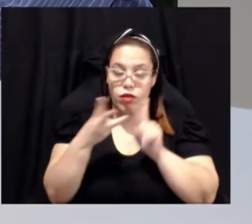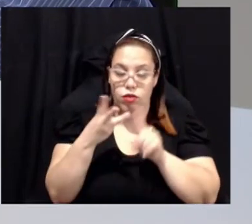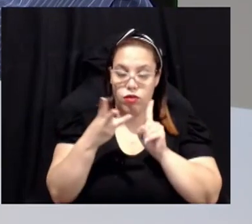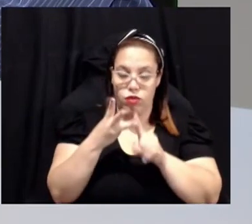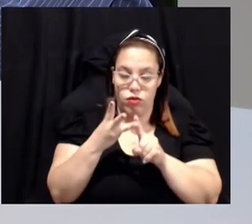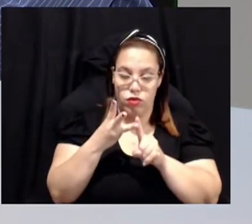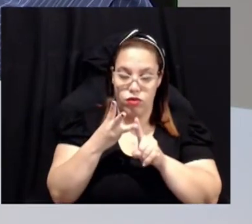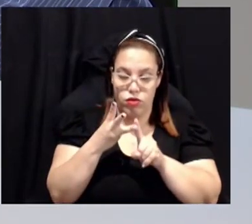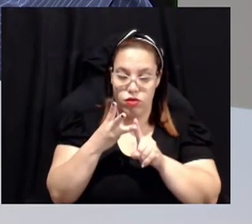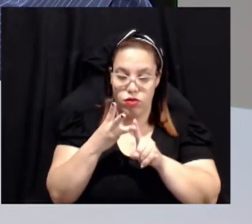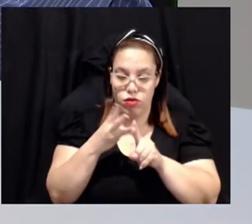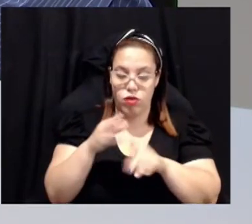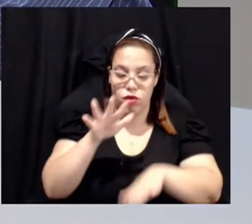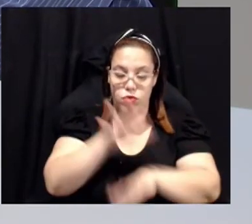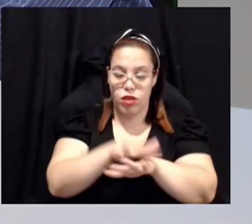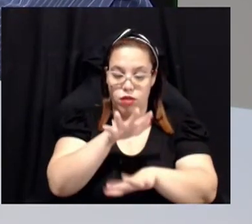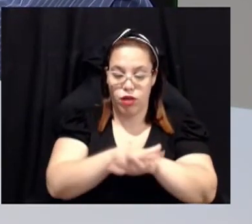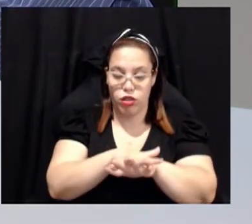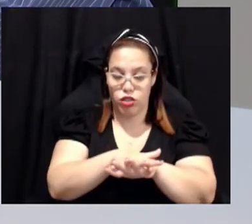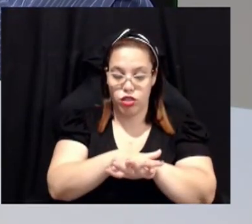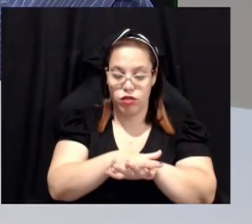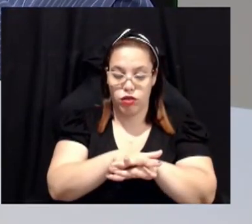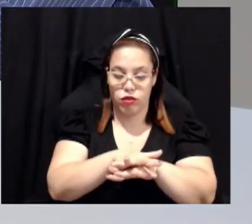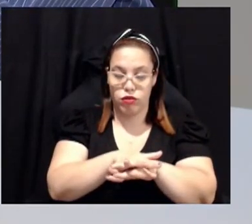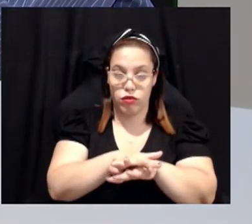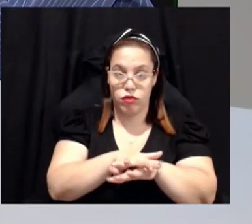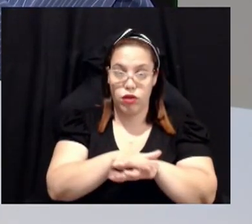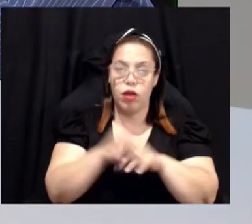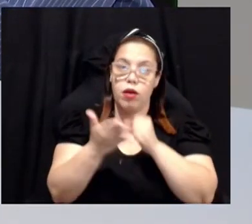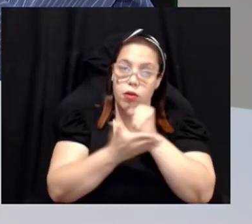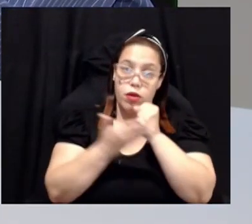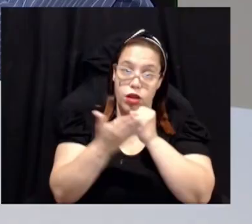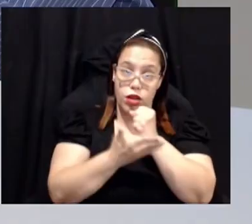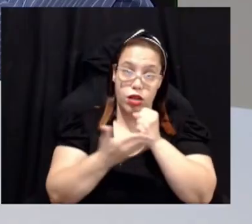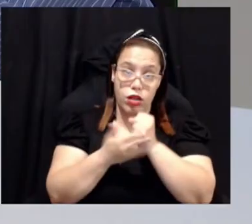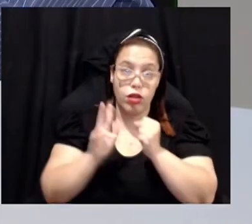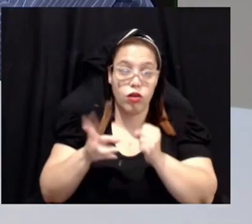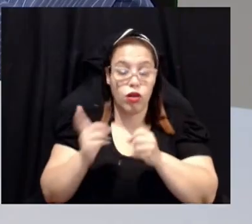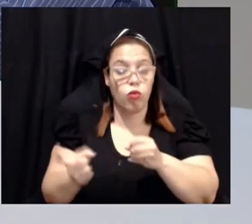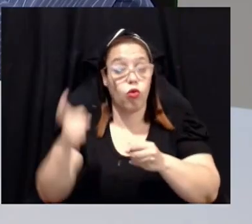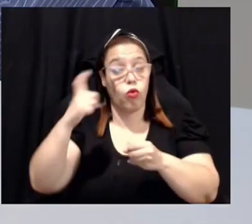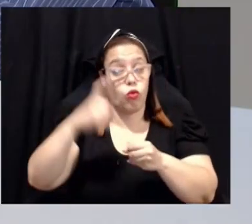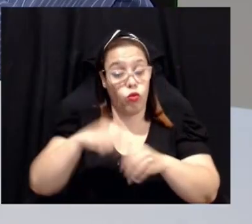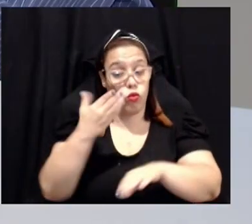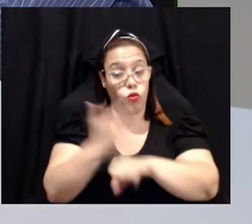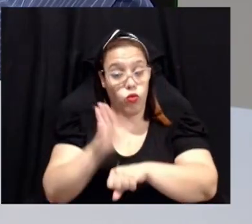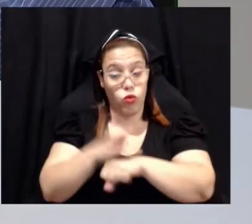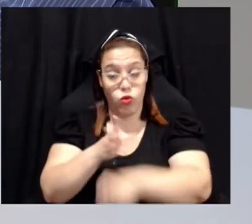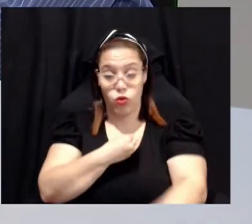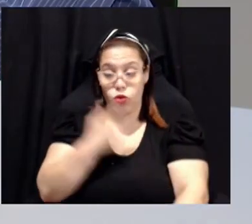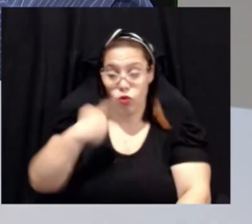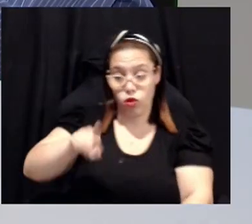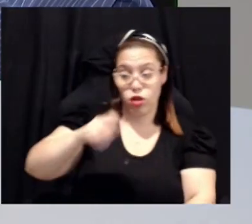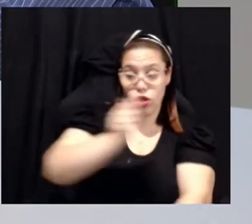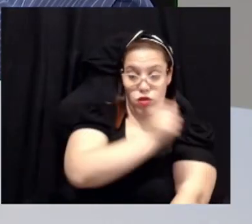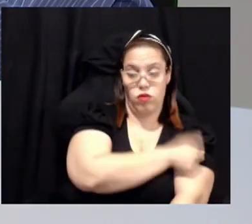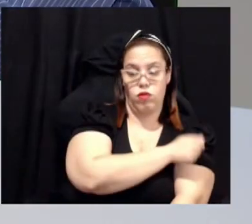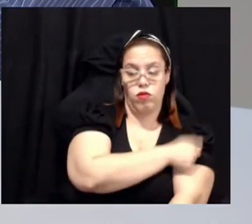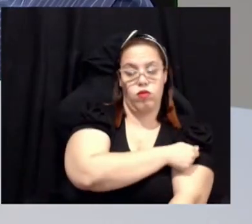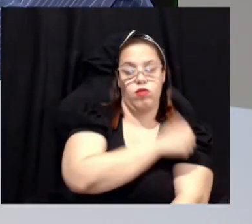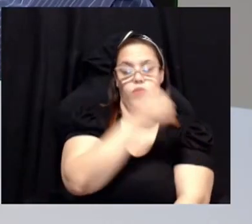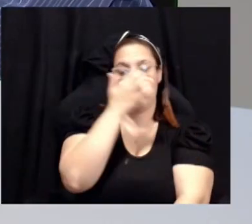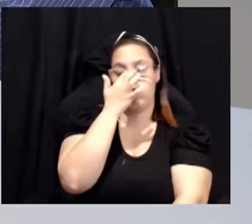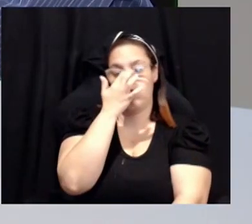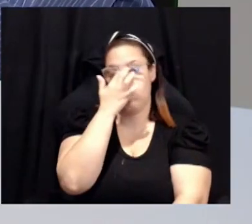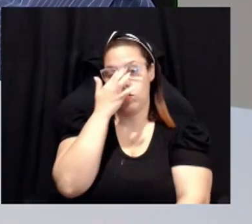de matemática, a matemática básica, sempre voltado para a prática de vida desse estudante. Todos